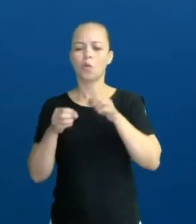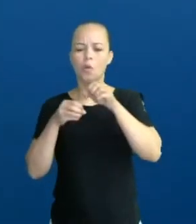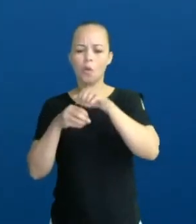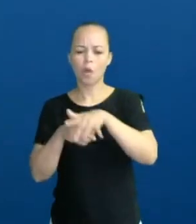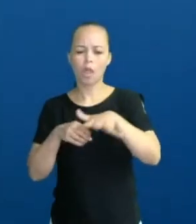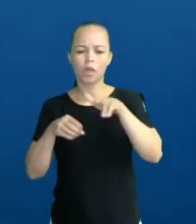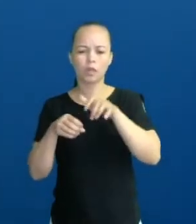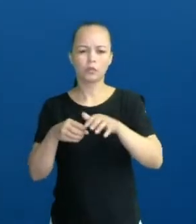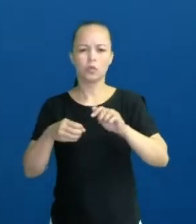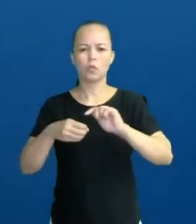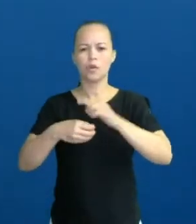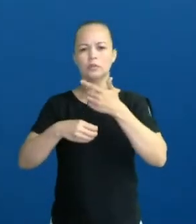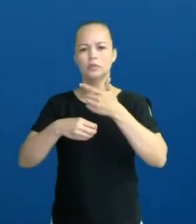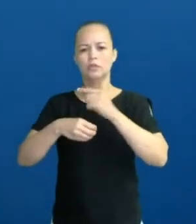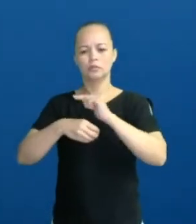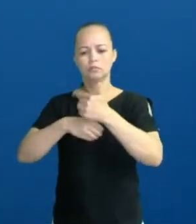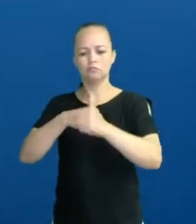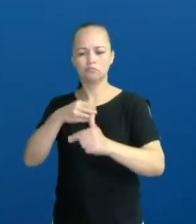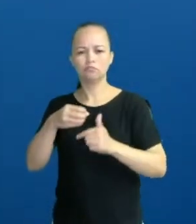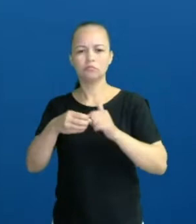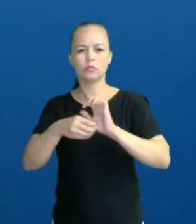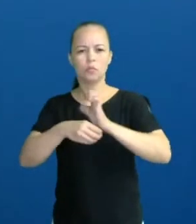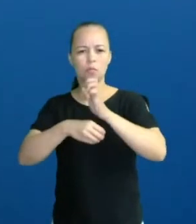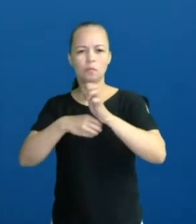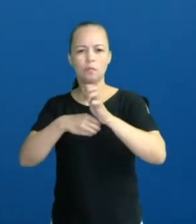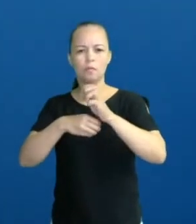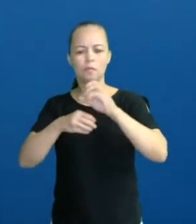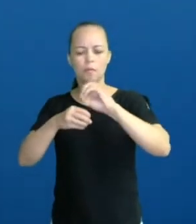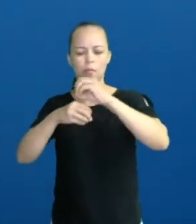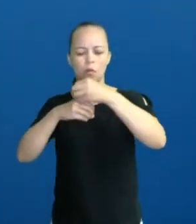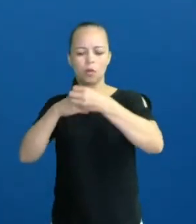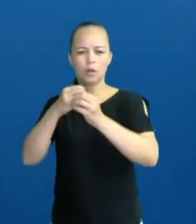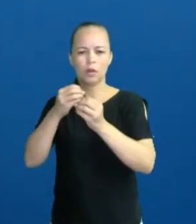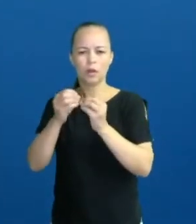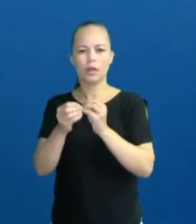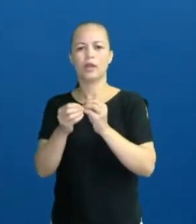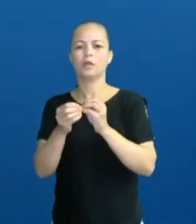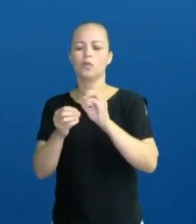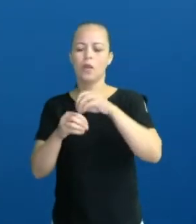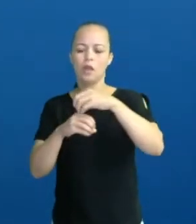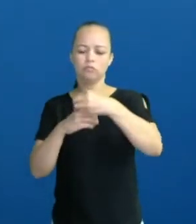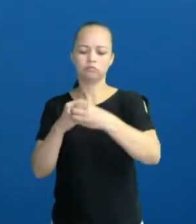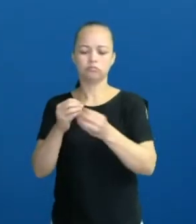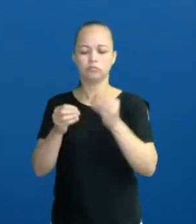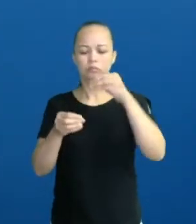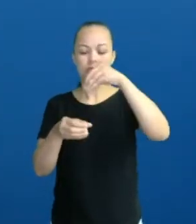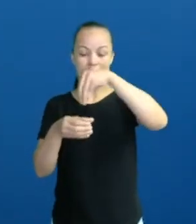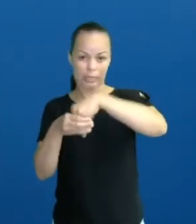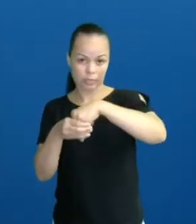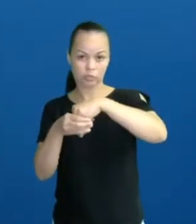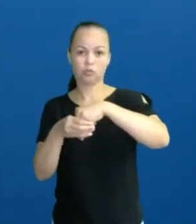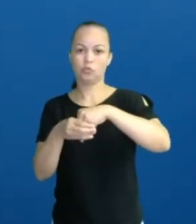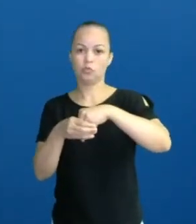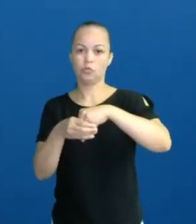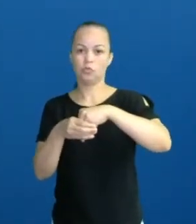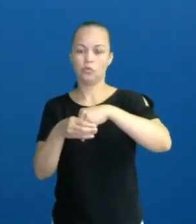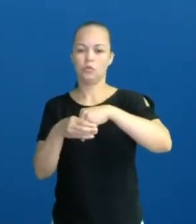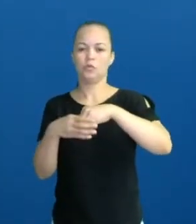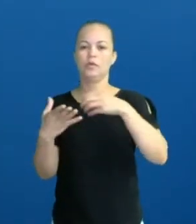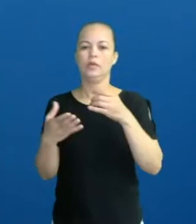de moléculas, eu chamo essa ligação de intermolecular. Então, ocorreu dentro da molécula,